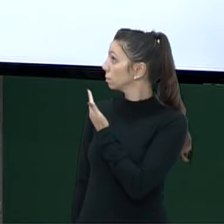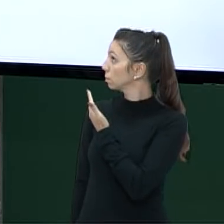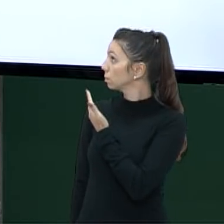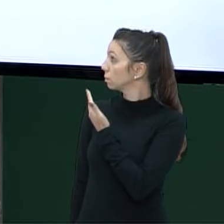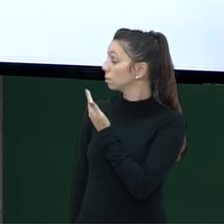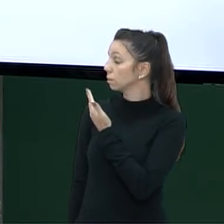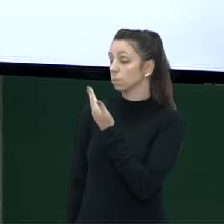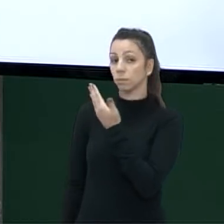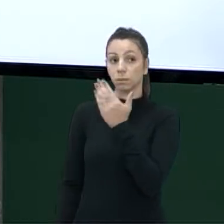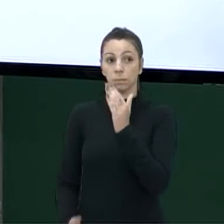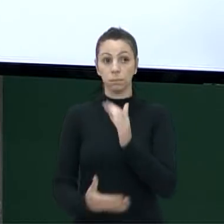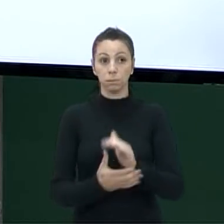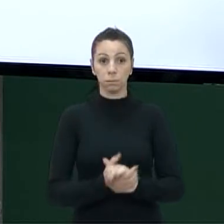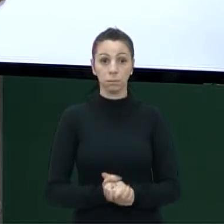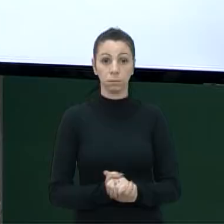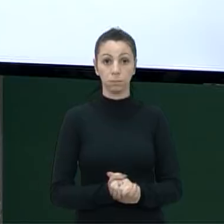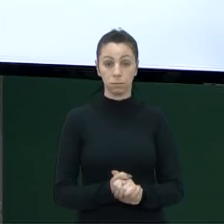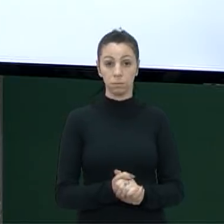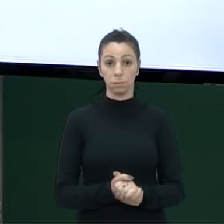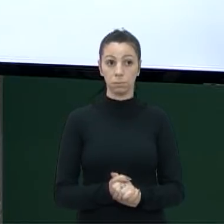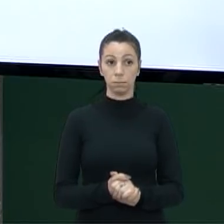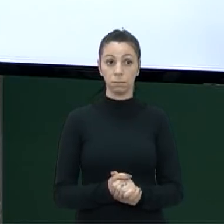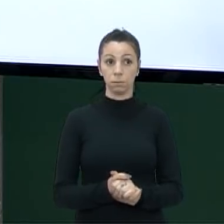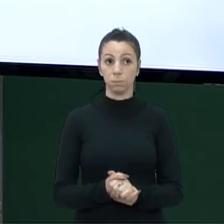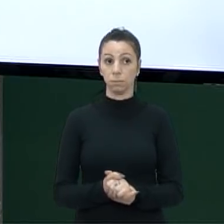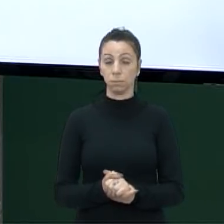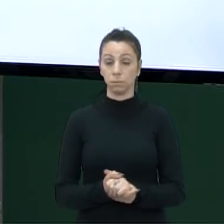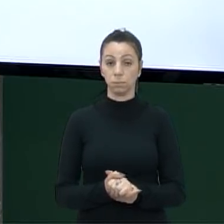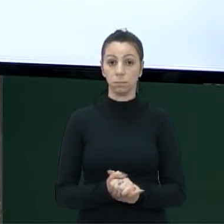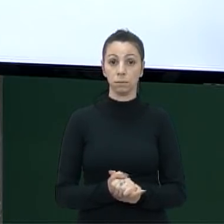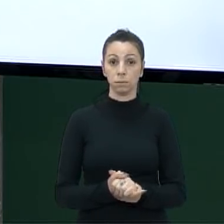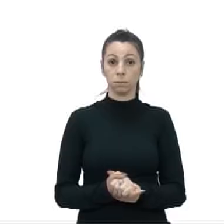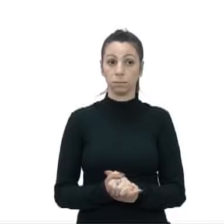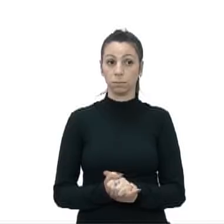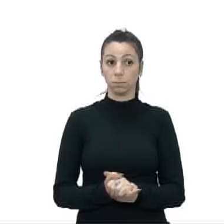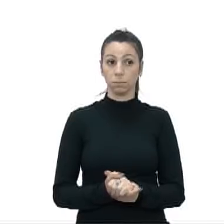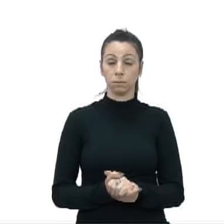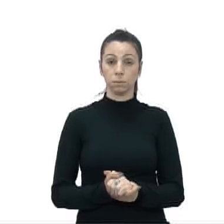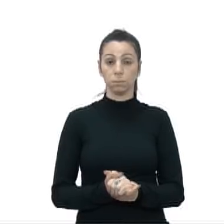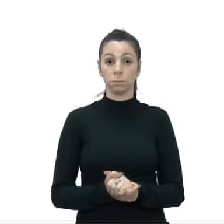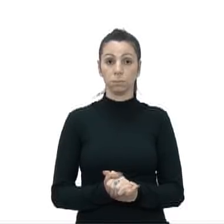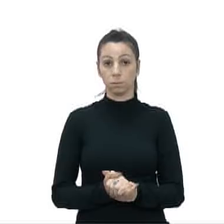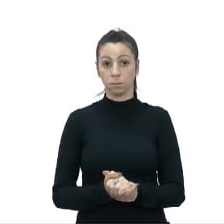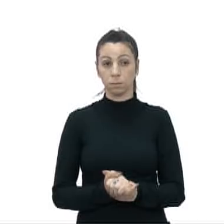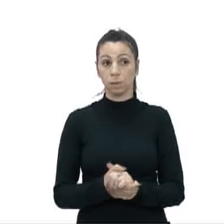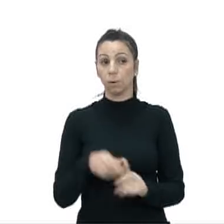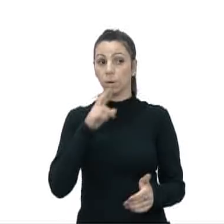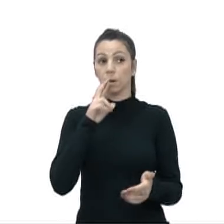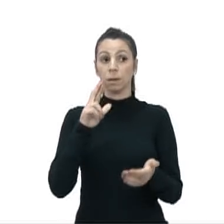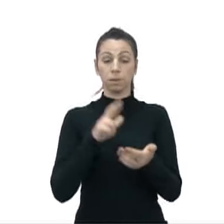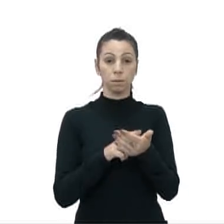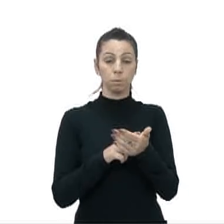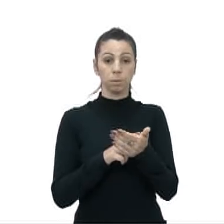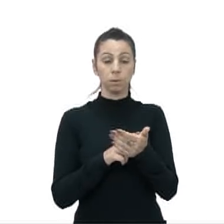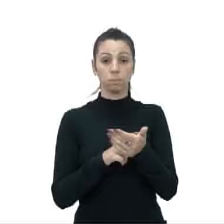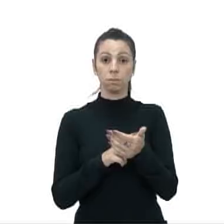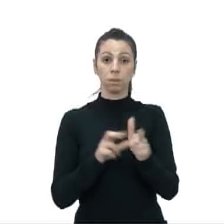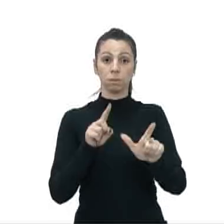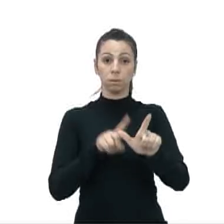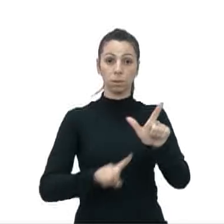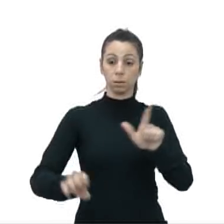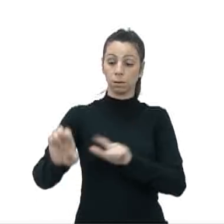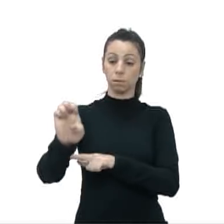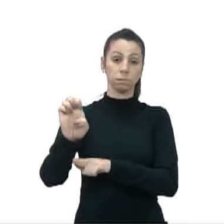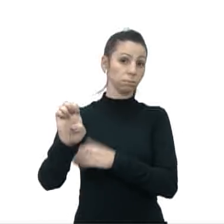A, passo dividindo para o outro, alternativa 3 metros por segundo, ou seja, alternativa